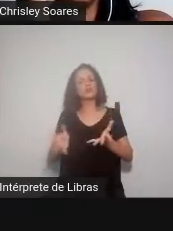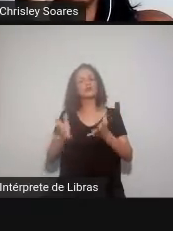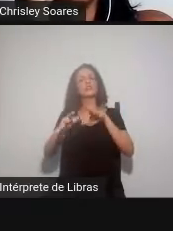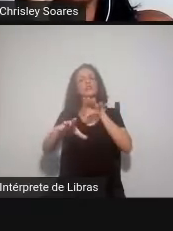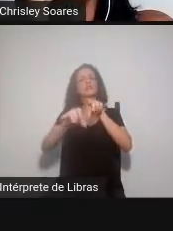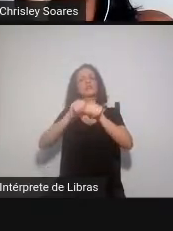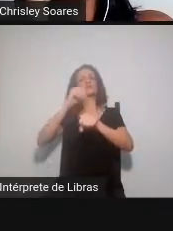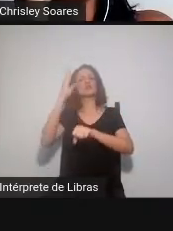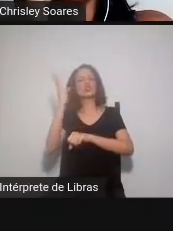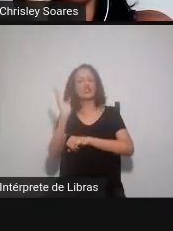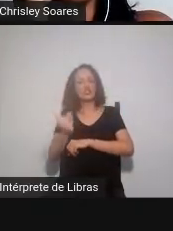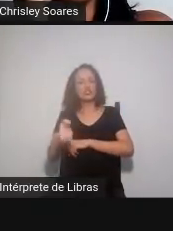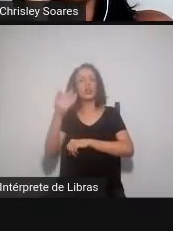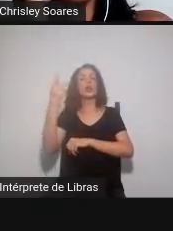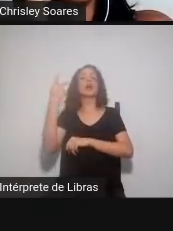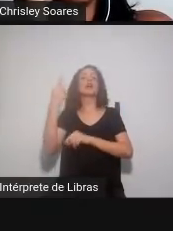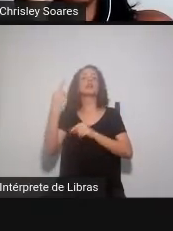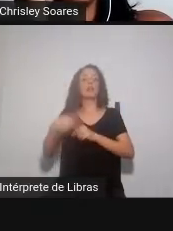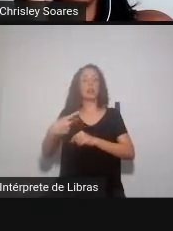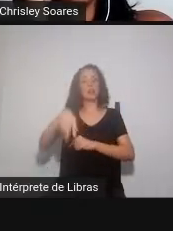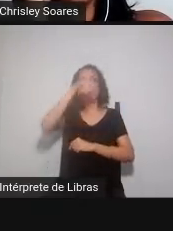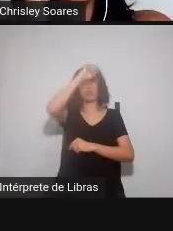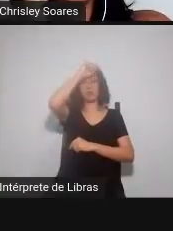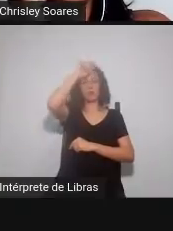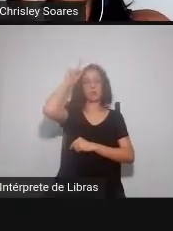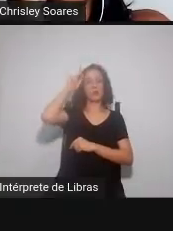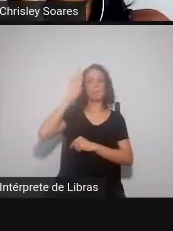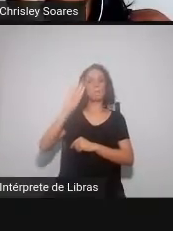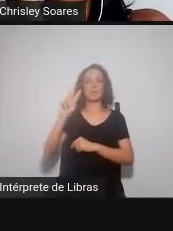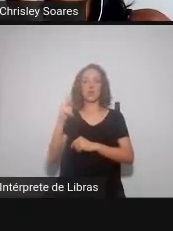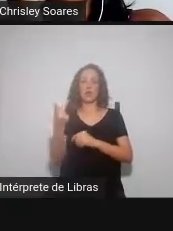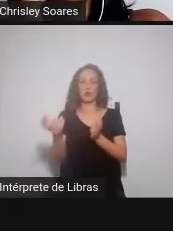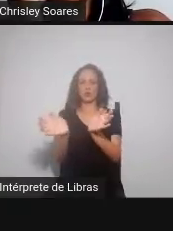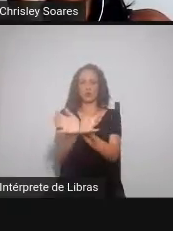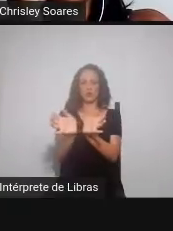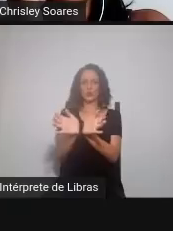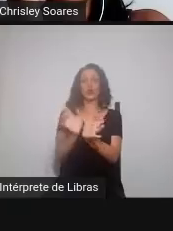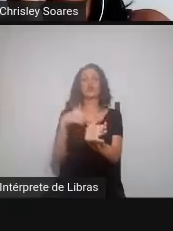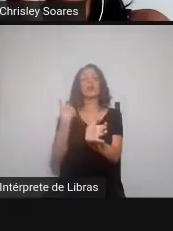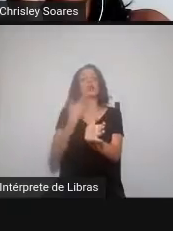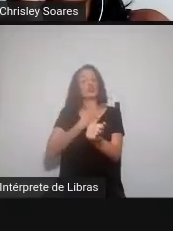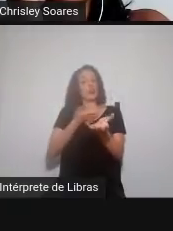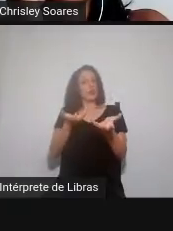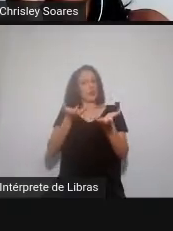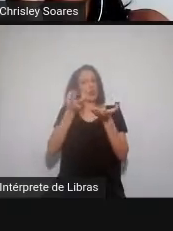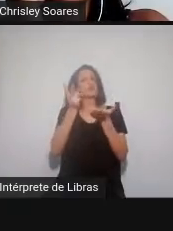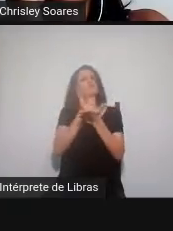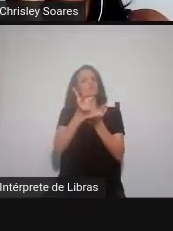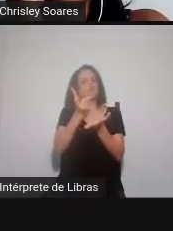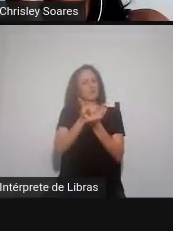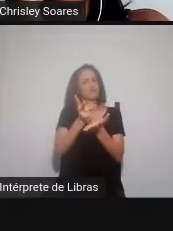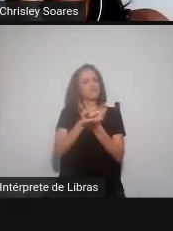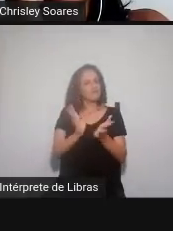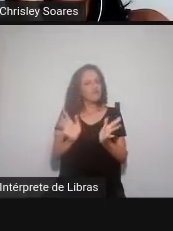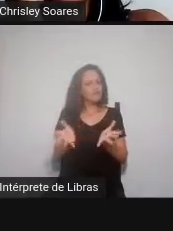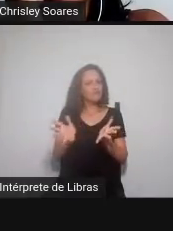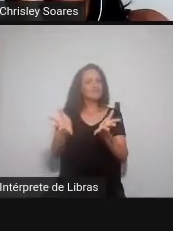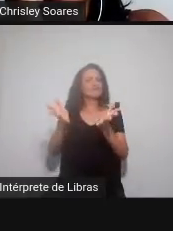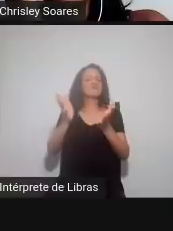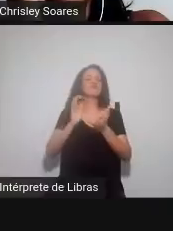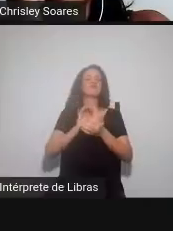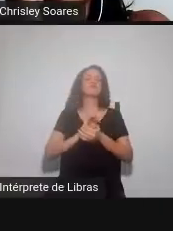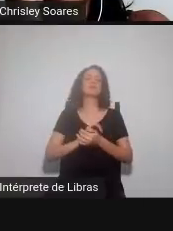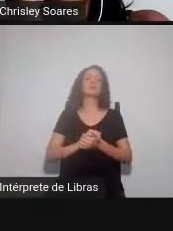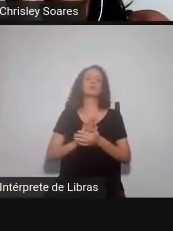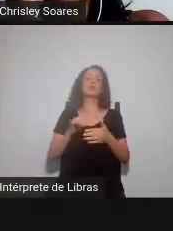Belo Horizonte e estamos com a expectativa de continuar essa formação. Bem, o que que é